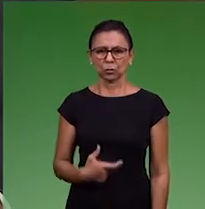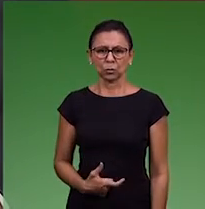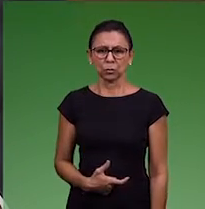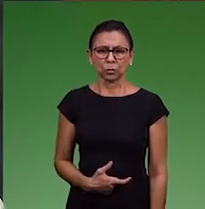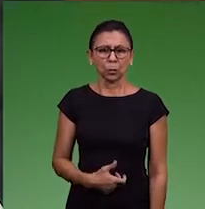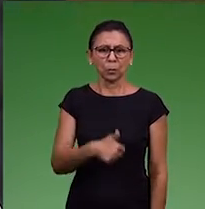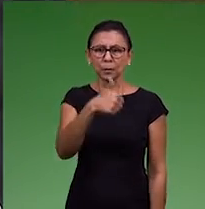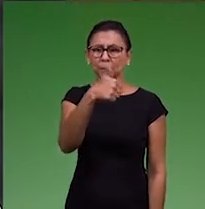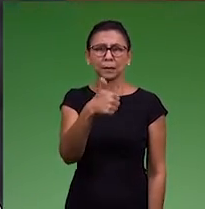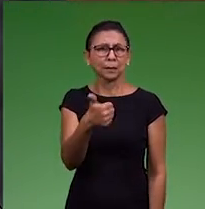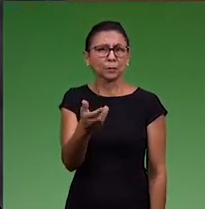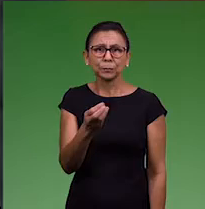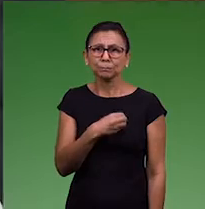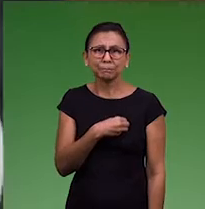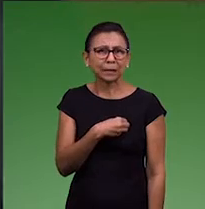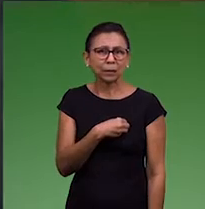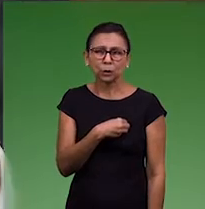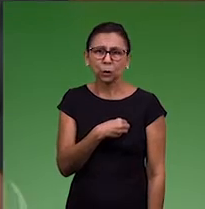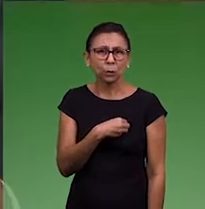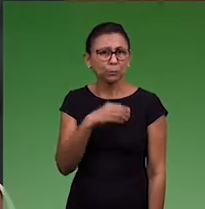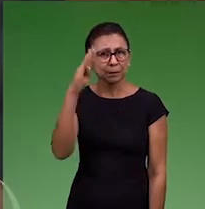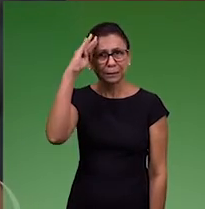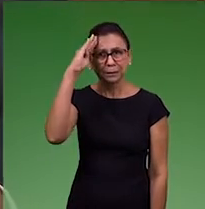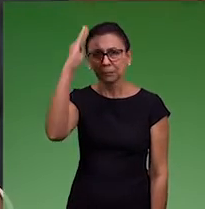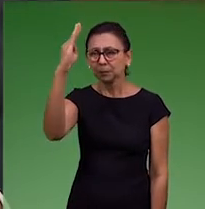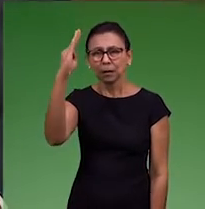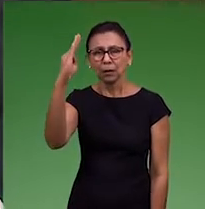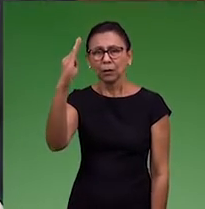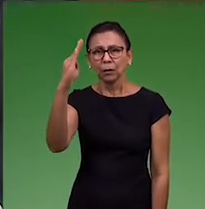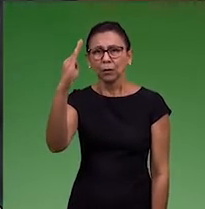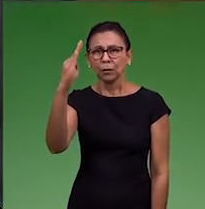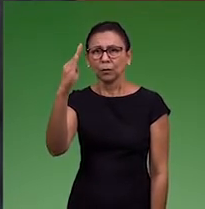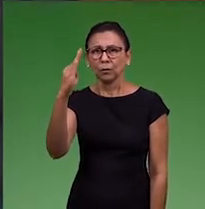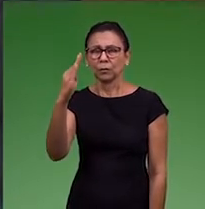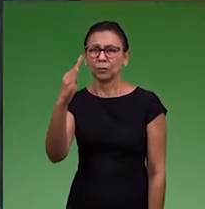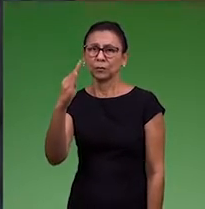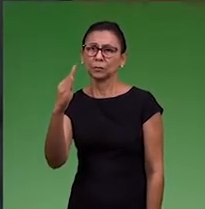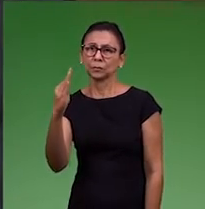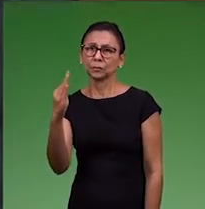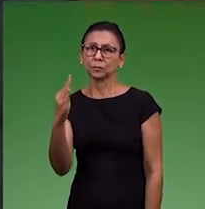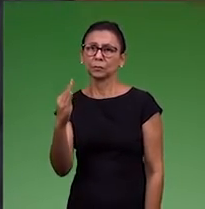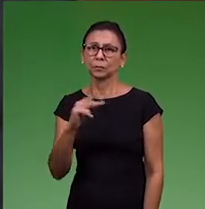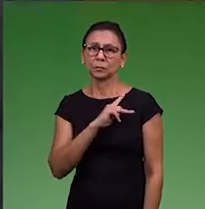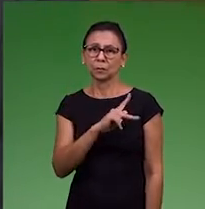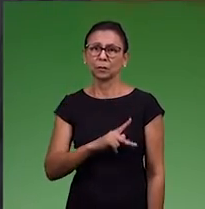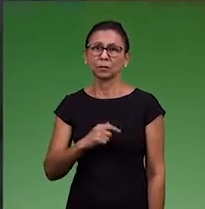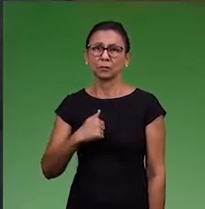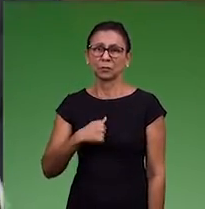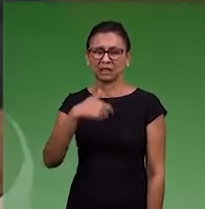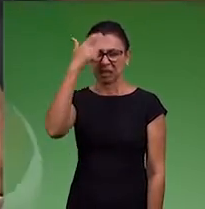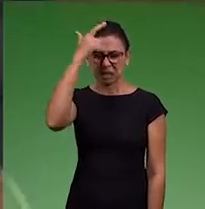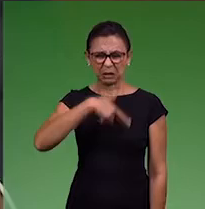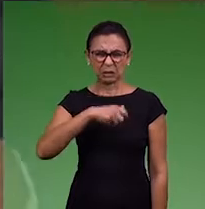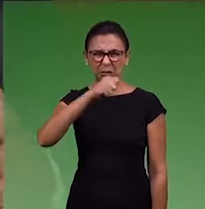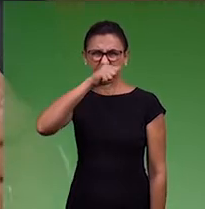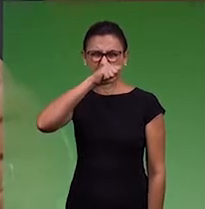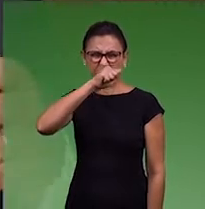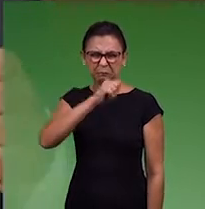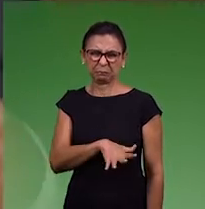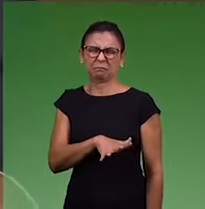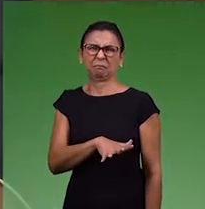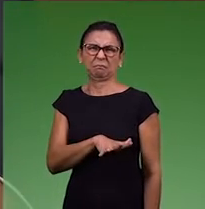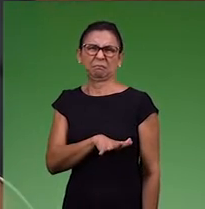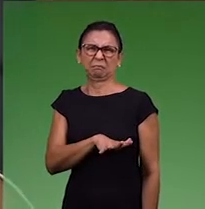dos pecadores. Quando ele fala dele, ele diz assim, miserável homem que eu sou. Aí você